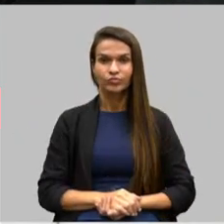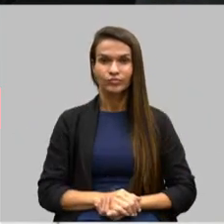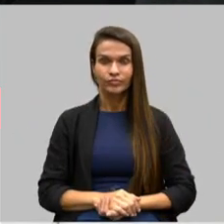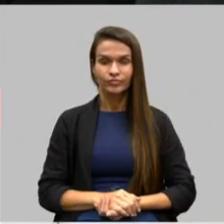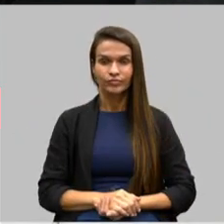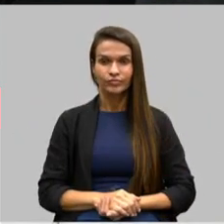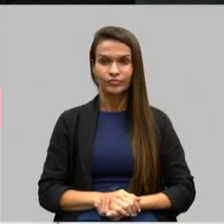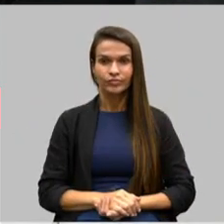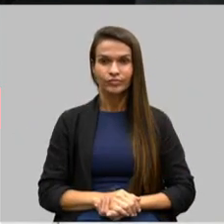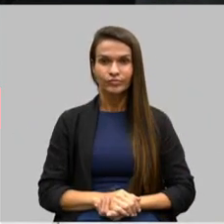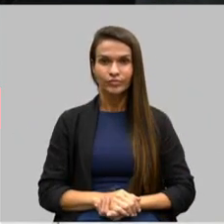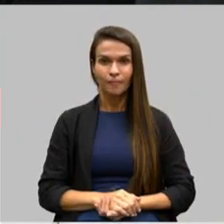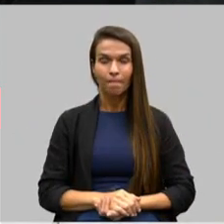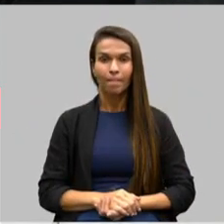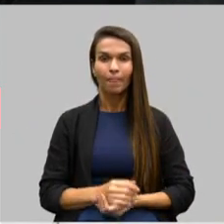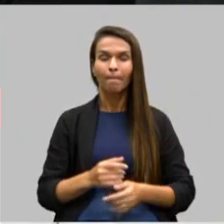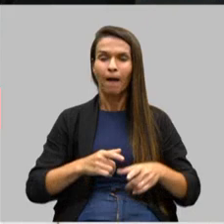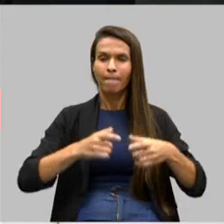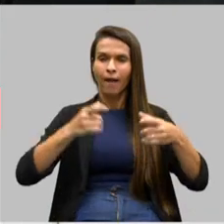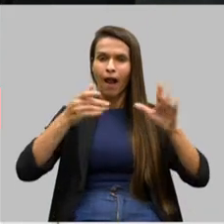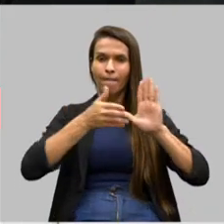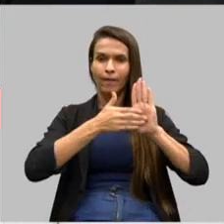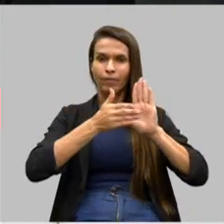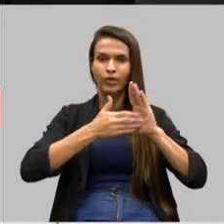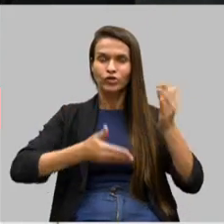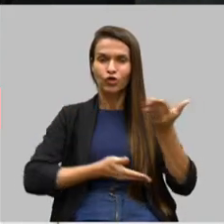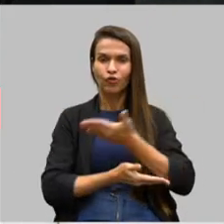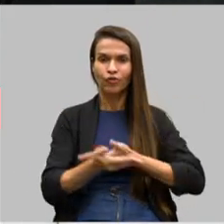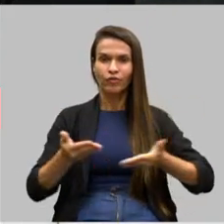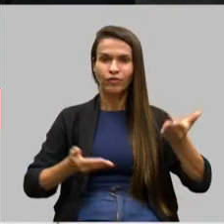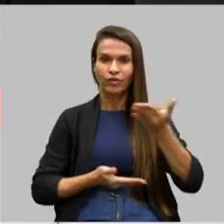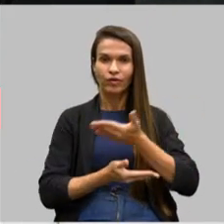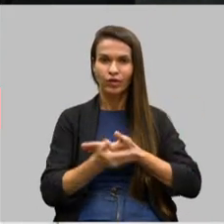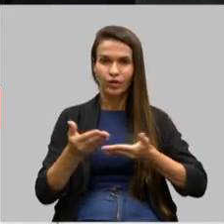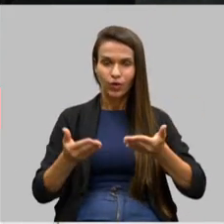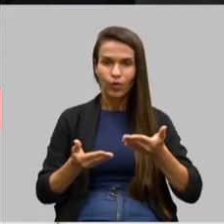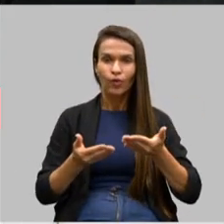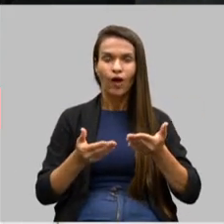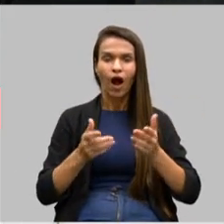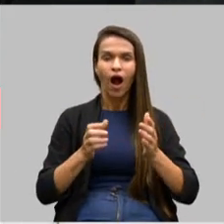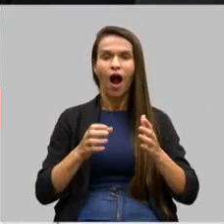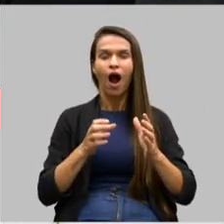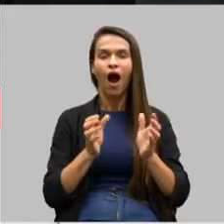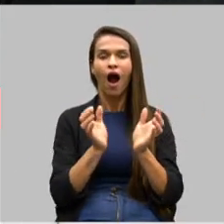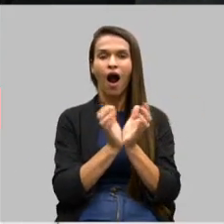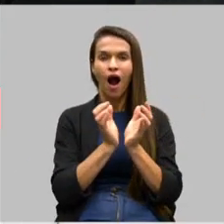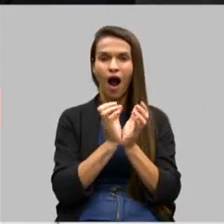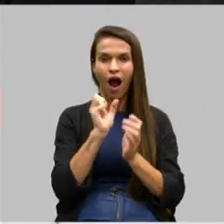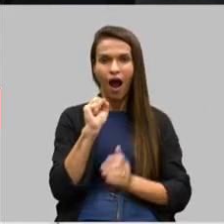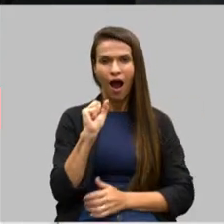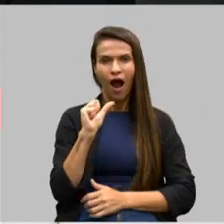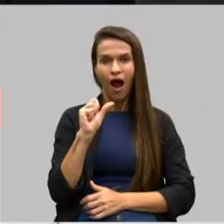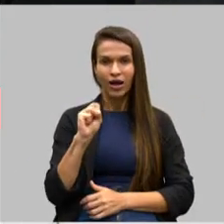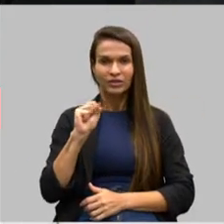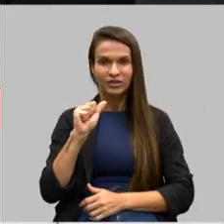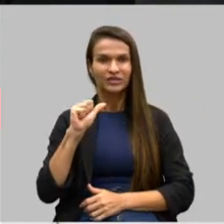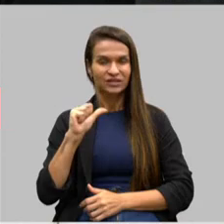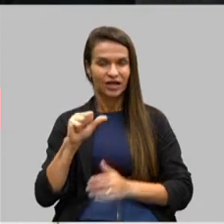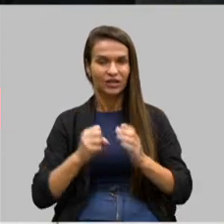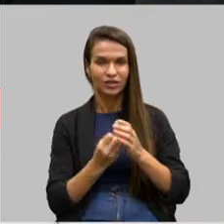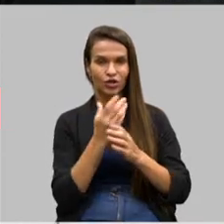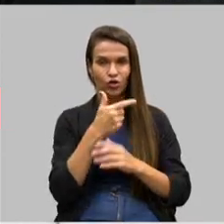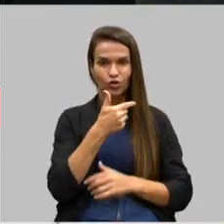Para ampliar a proposta de convivência com o semiárido, a ASA lançou em 2015 o